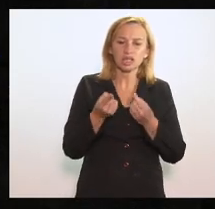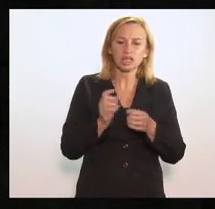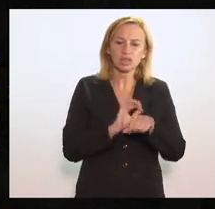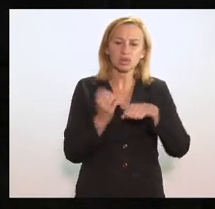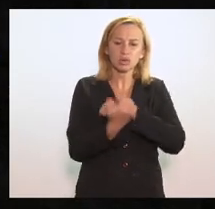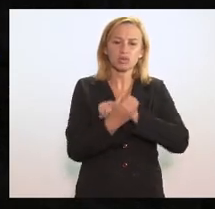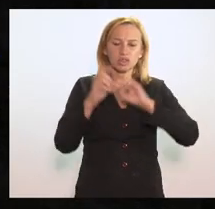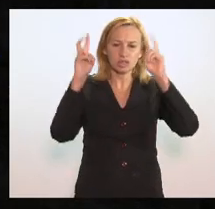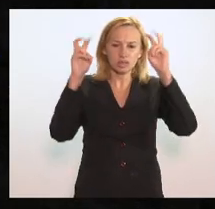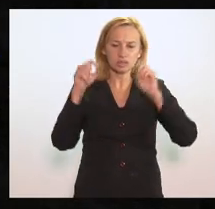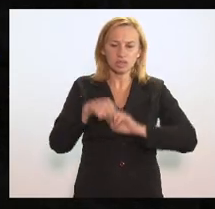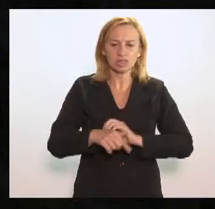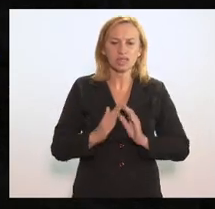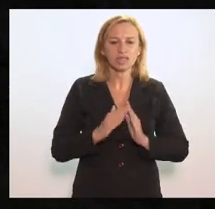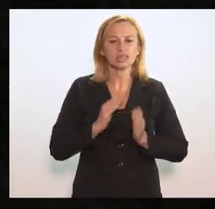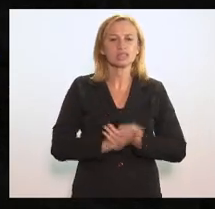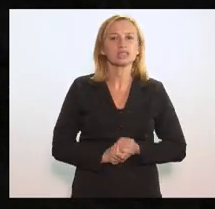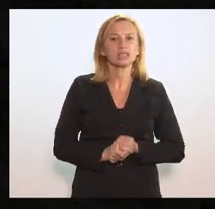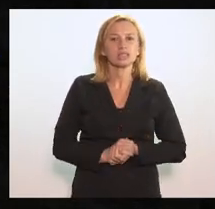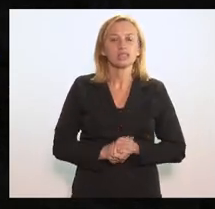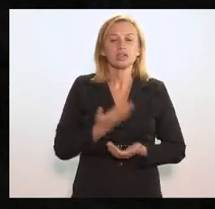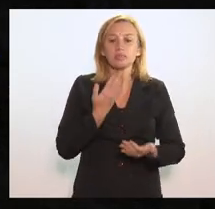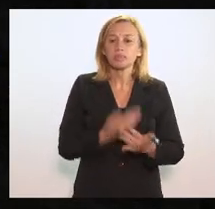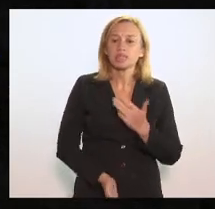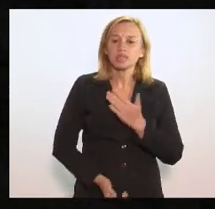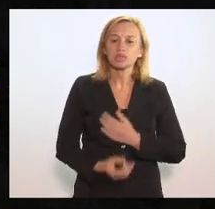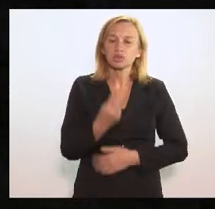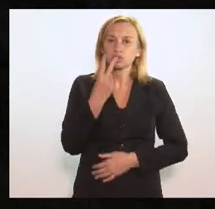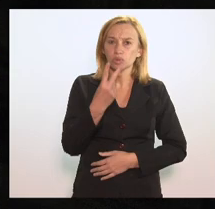nessa casa, que perdemos